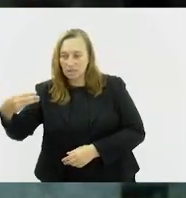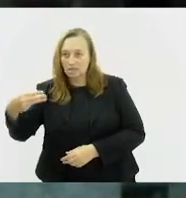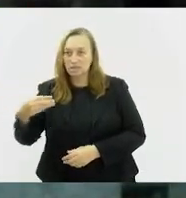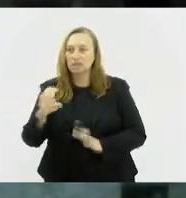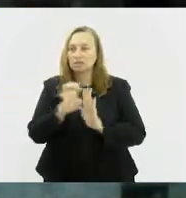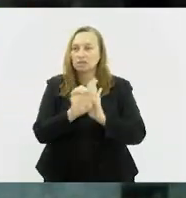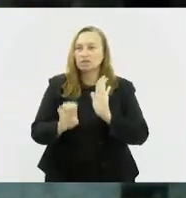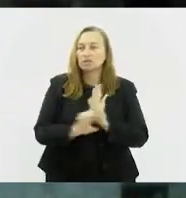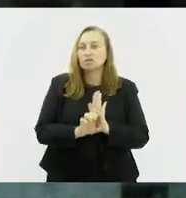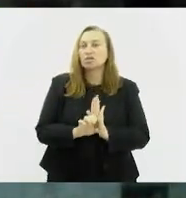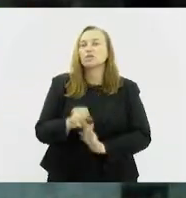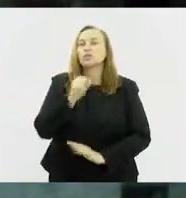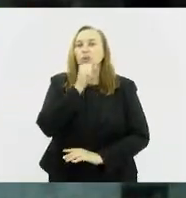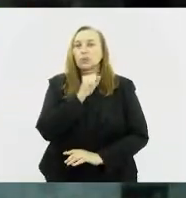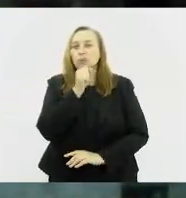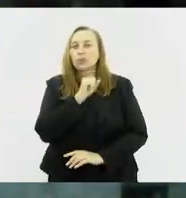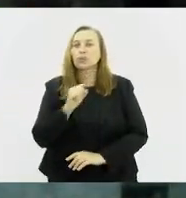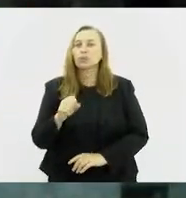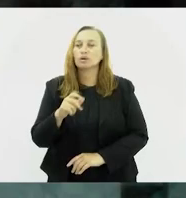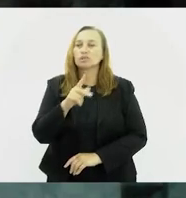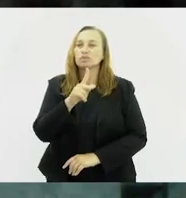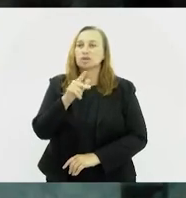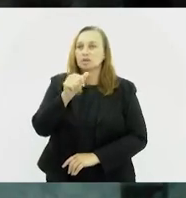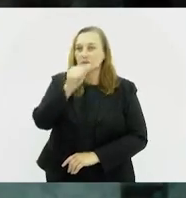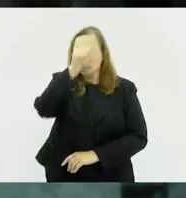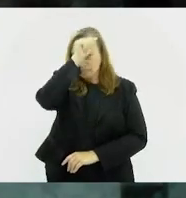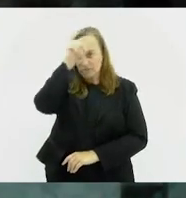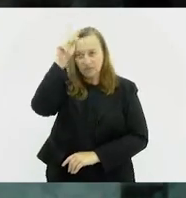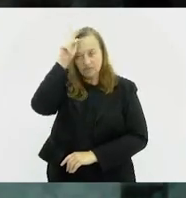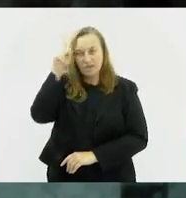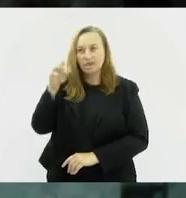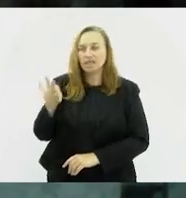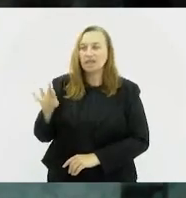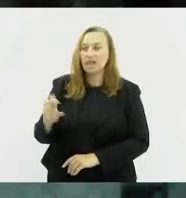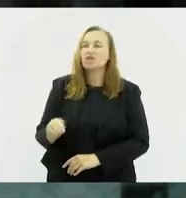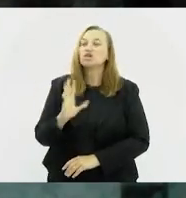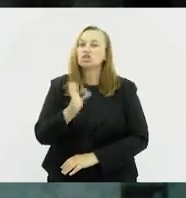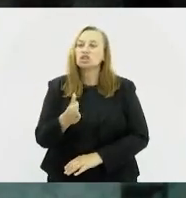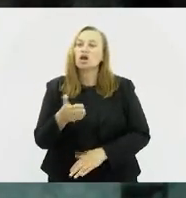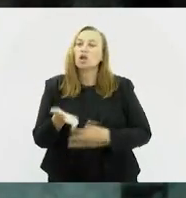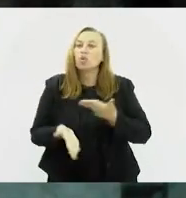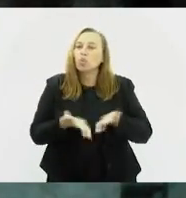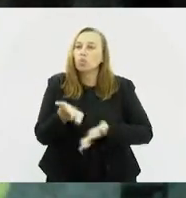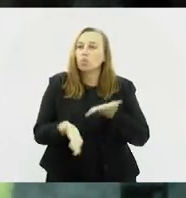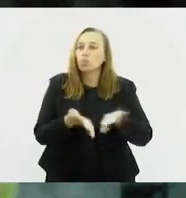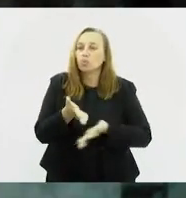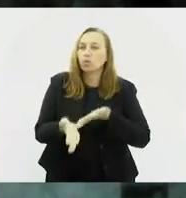do Idoso, o nosso prefeito Neto já cuidava da terceira idade desde